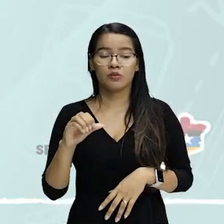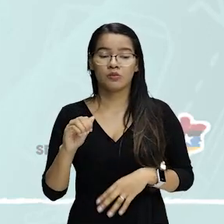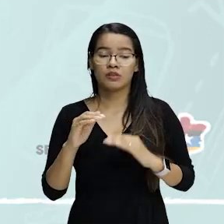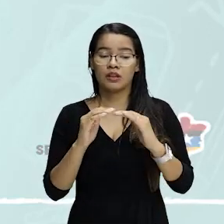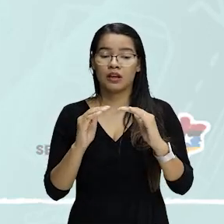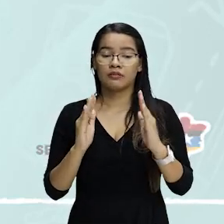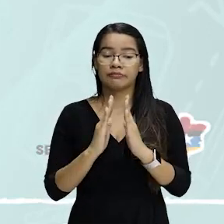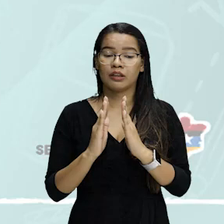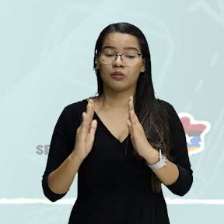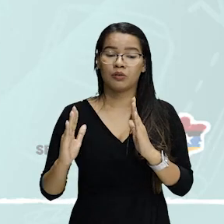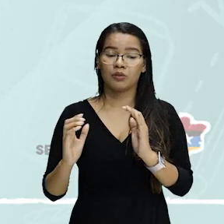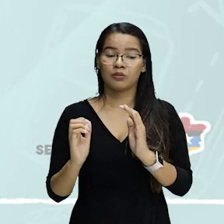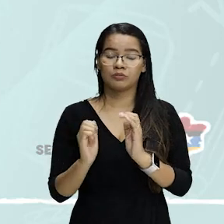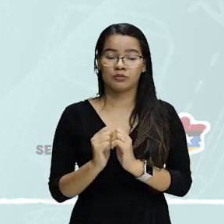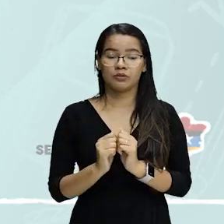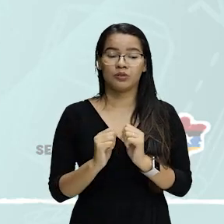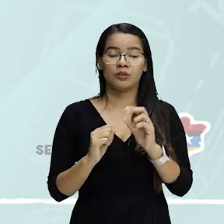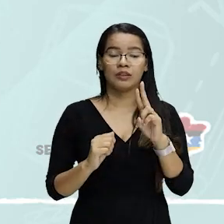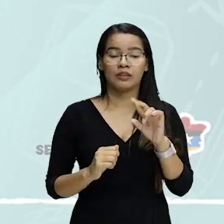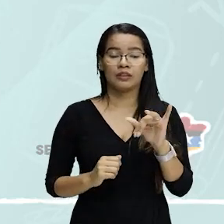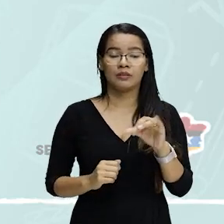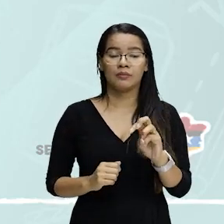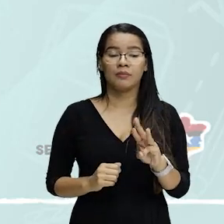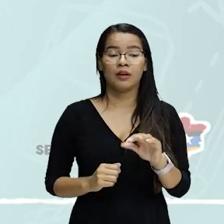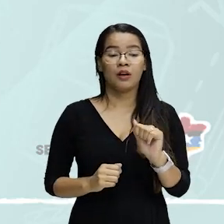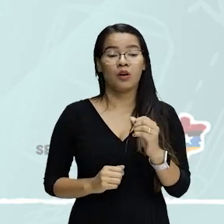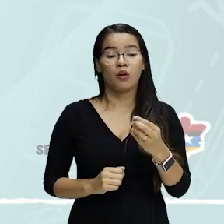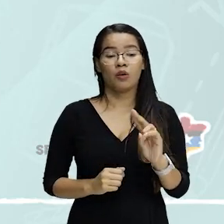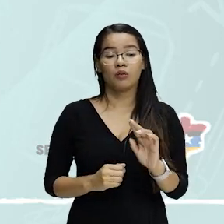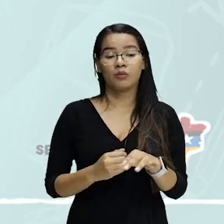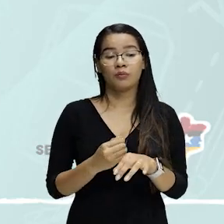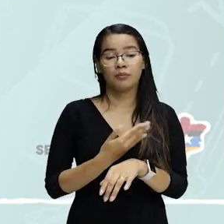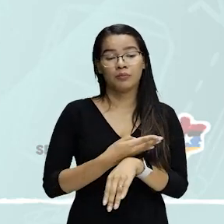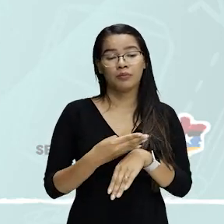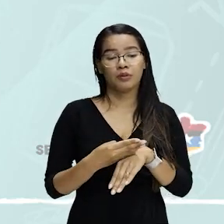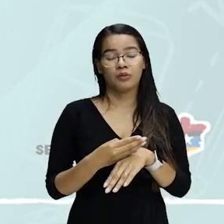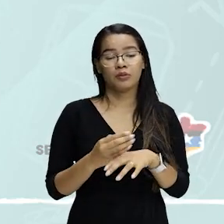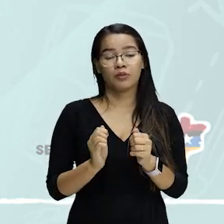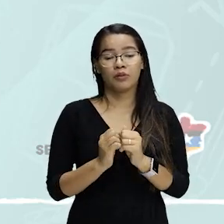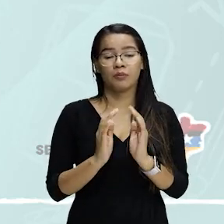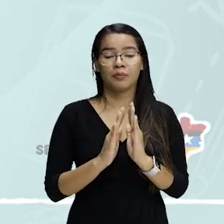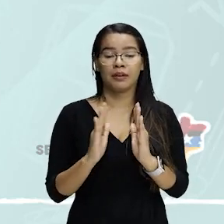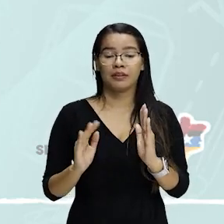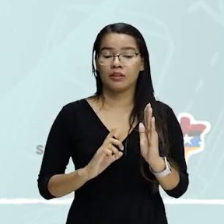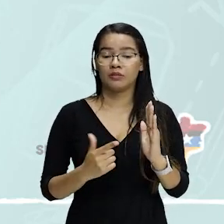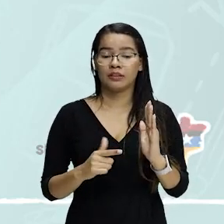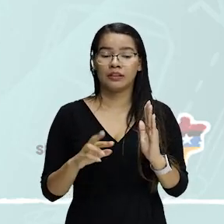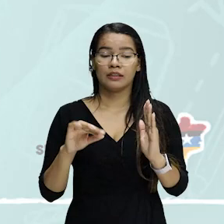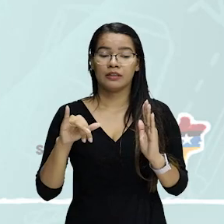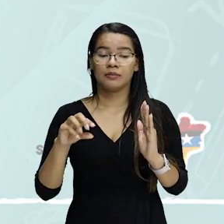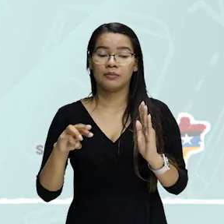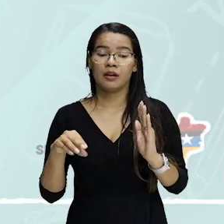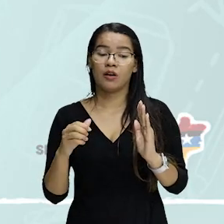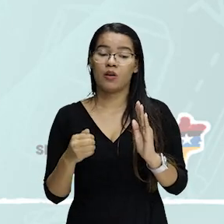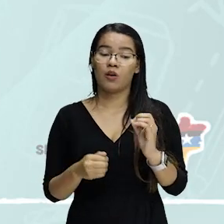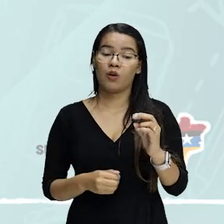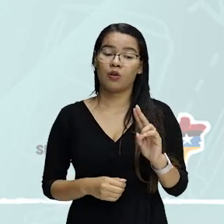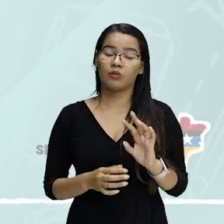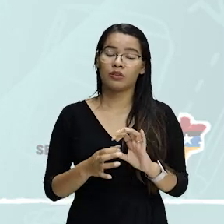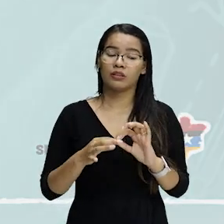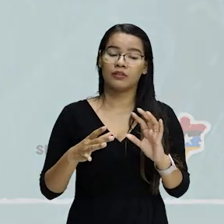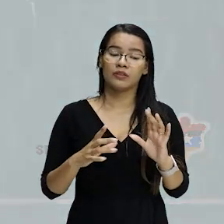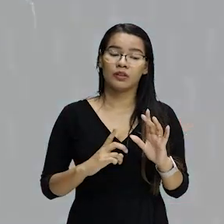rima, brancos com métrica e sem rima, como eu falei, e livres sem métrica e sem rima. Quando